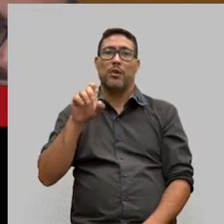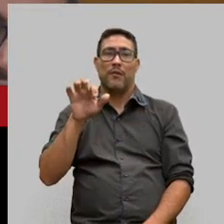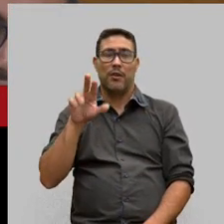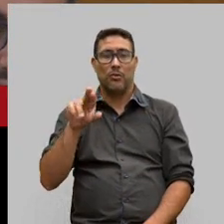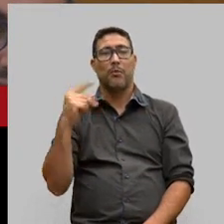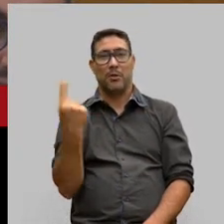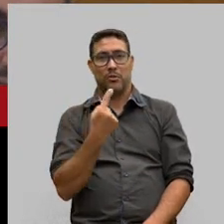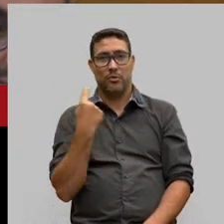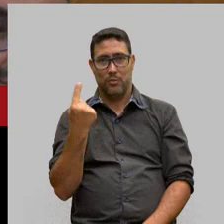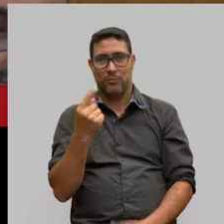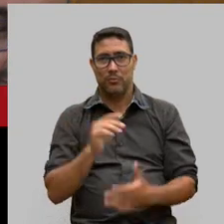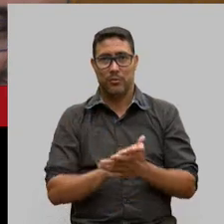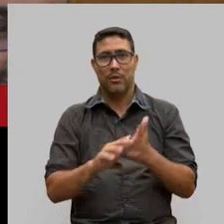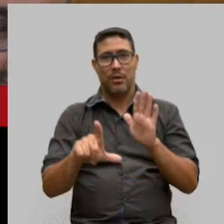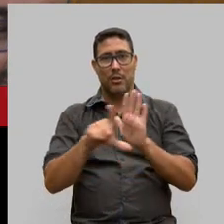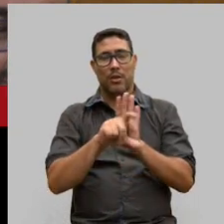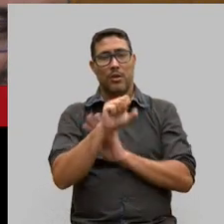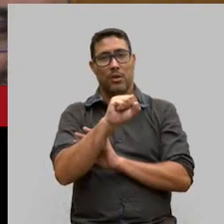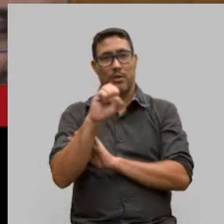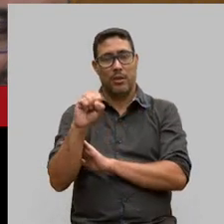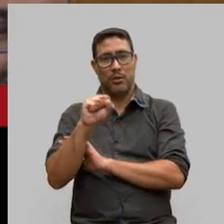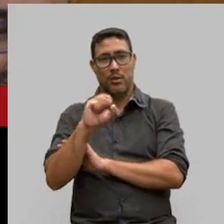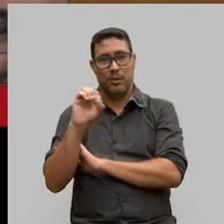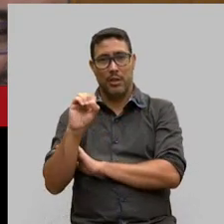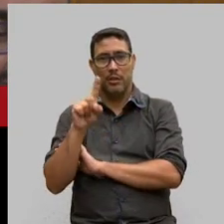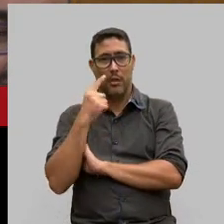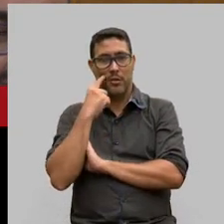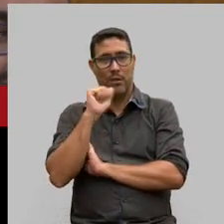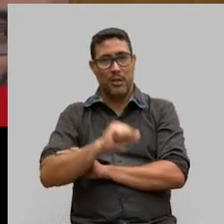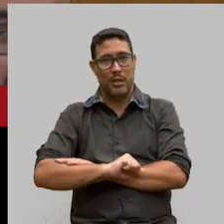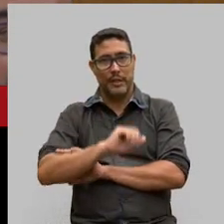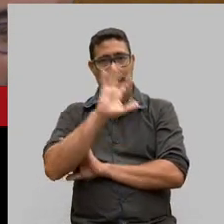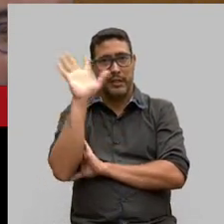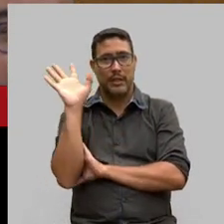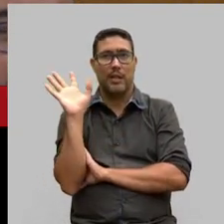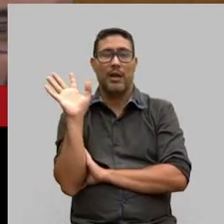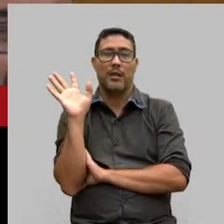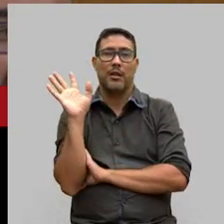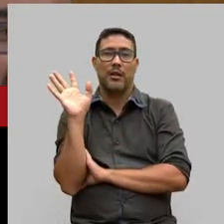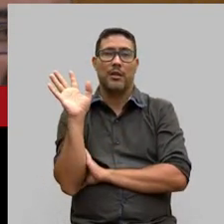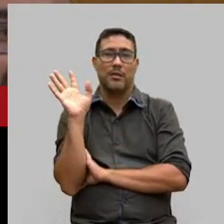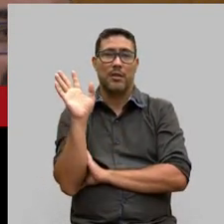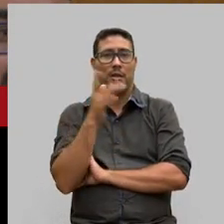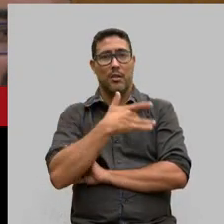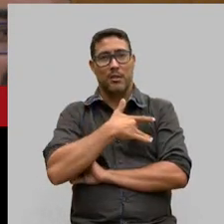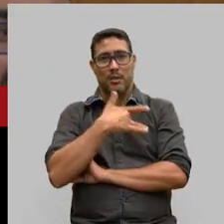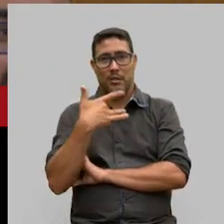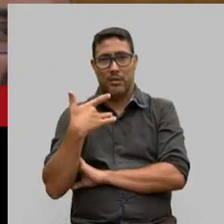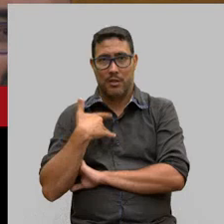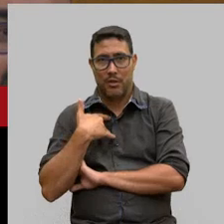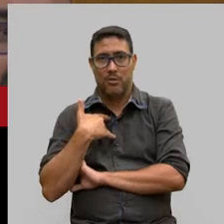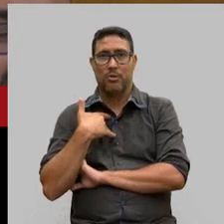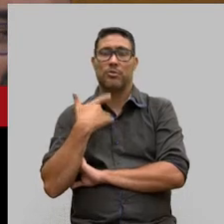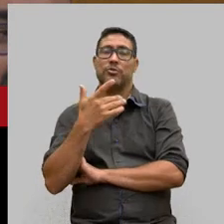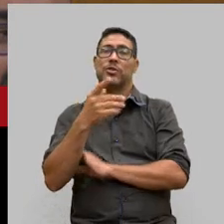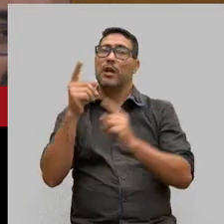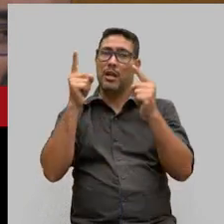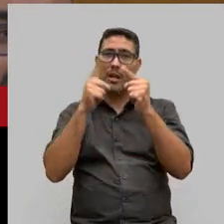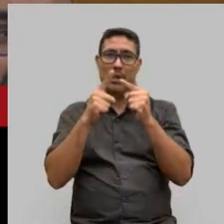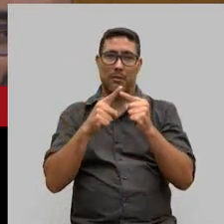mundo a lei 80 80 ela é Clara Clara a saúde ela contempla tudo